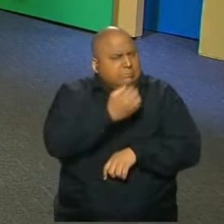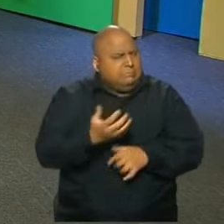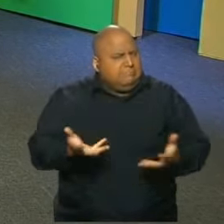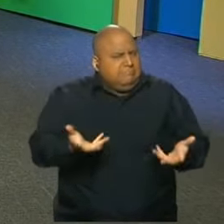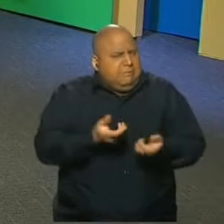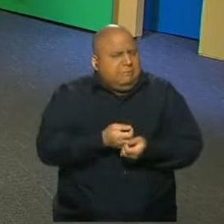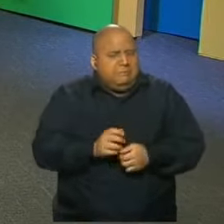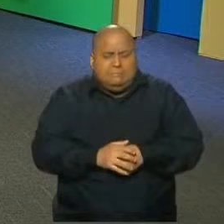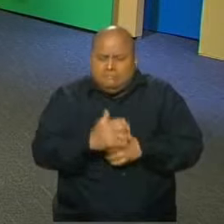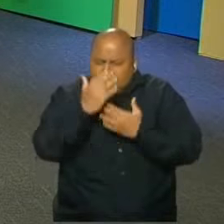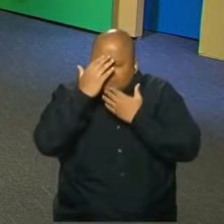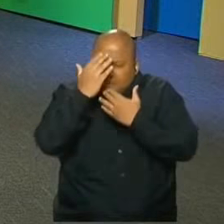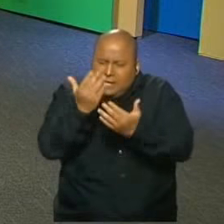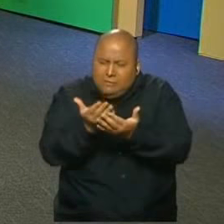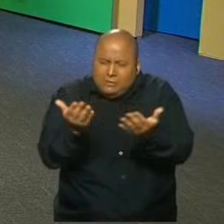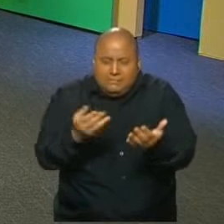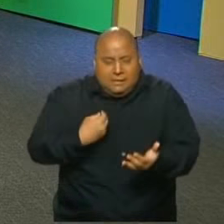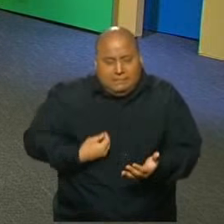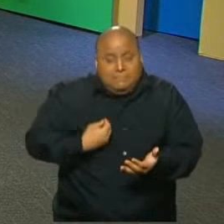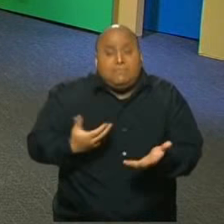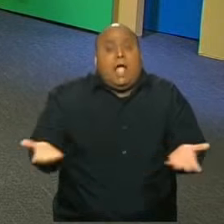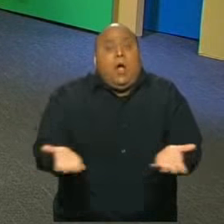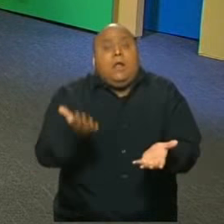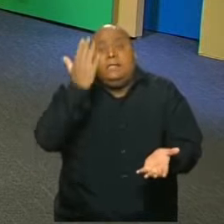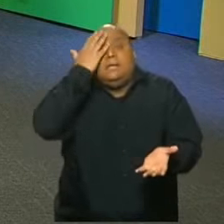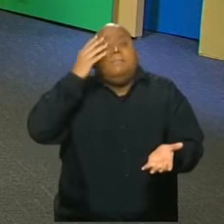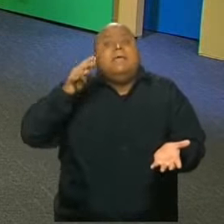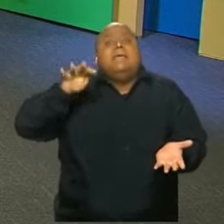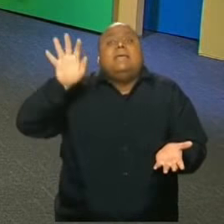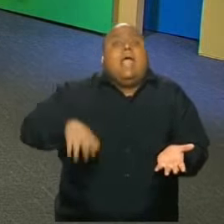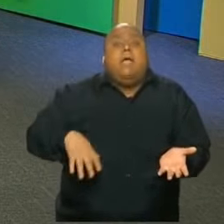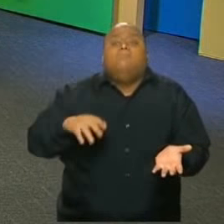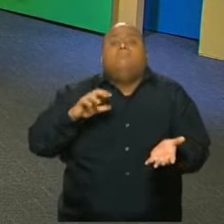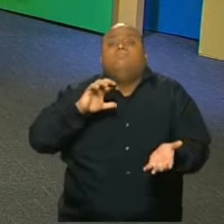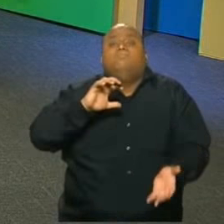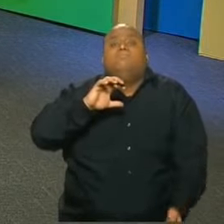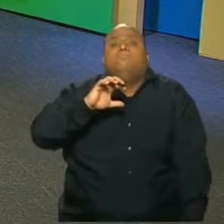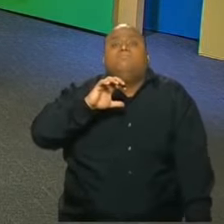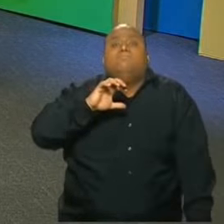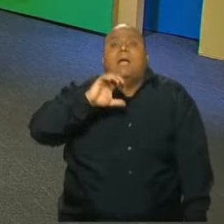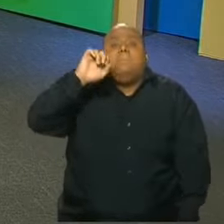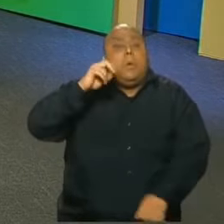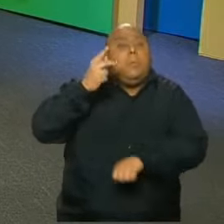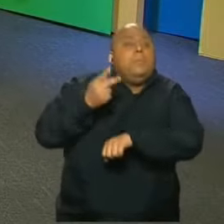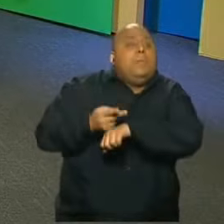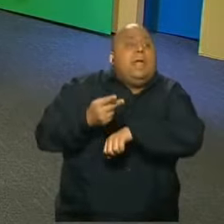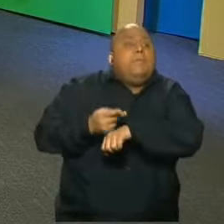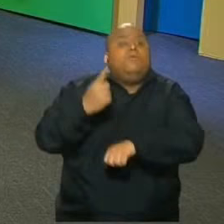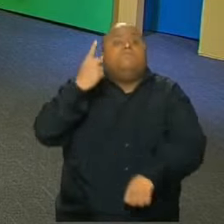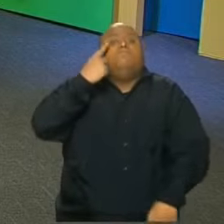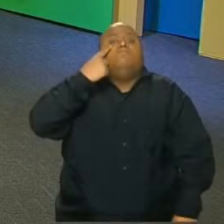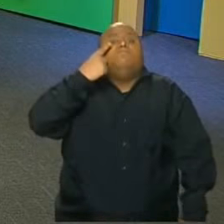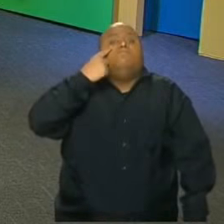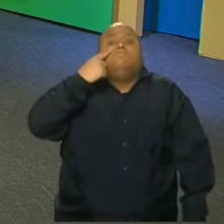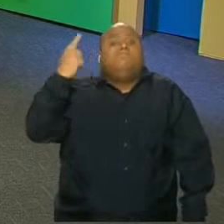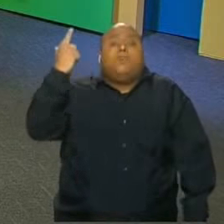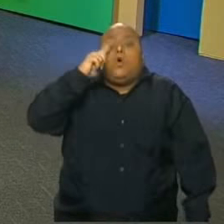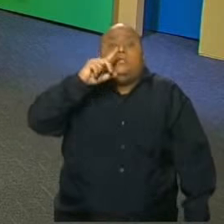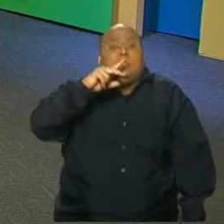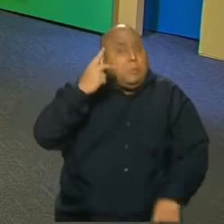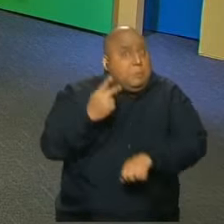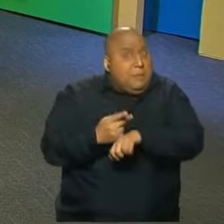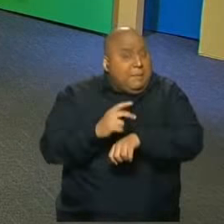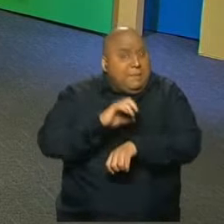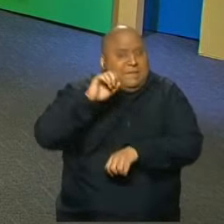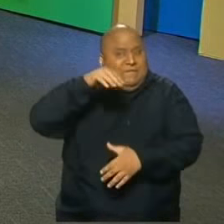Campos. Obrigado, Roberta, pela participação. E agora vamos saber, então, quem, entre tantos, ficou com o prêmio de melhor intérprete de música